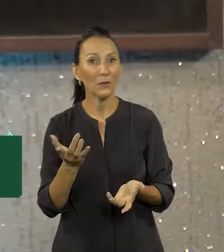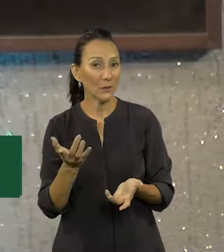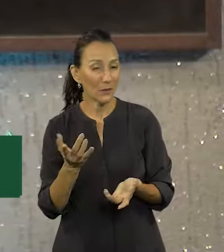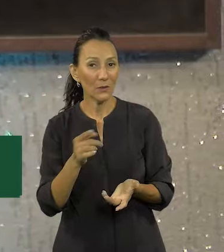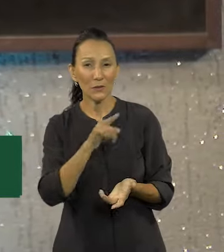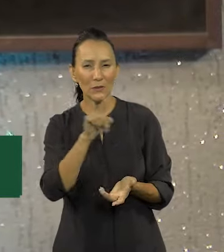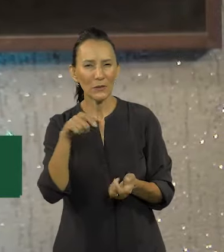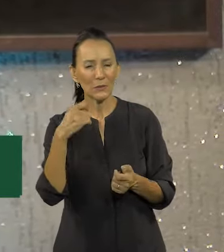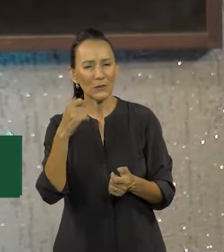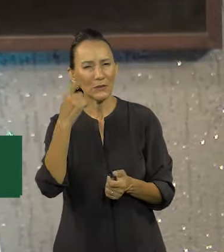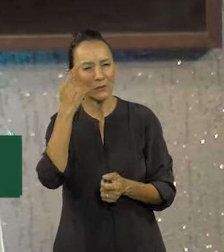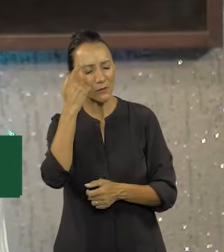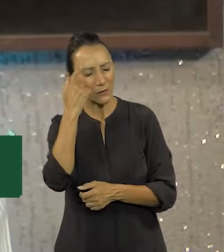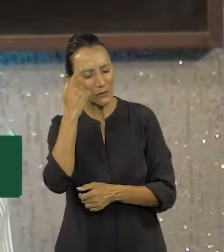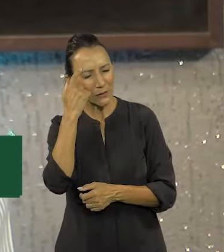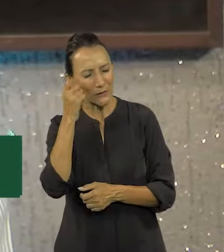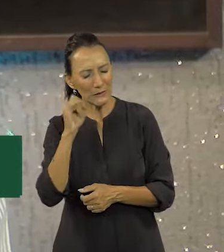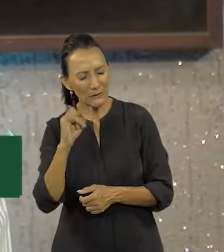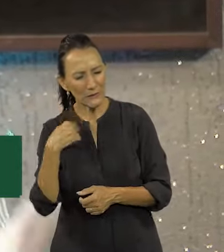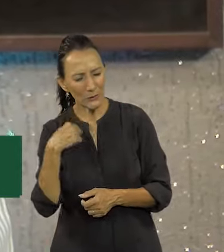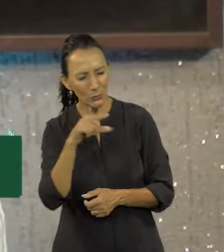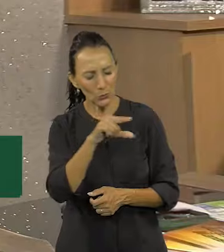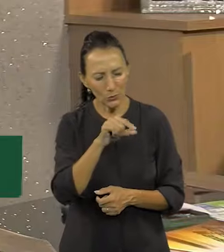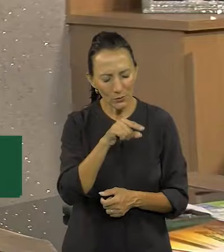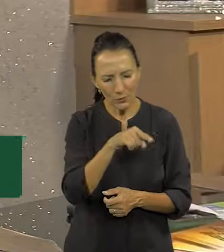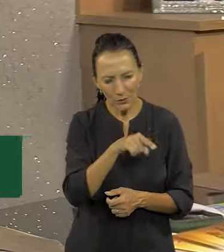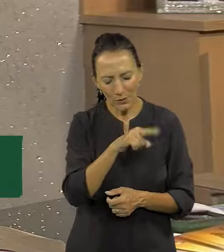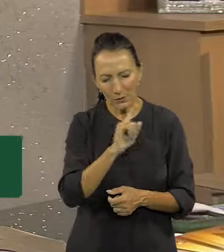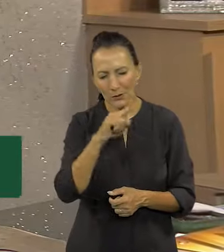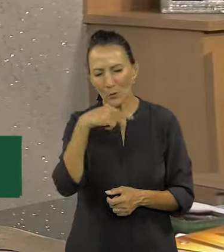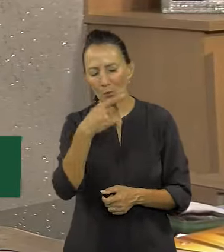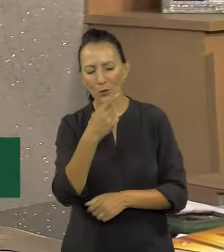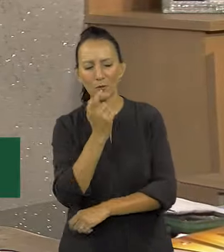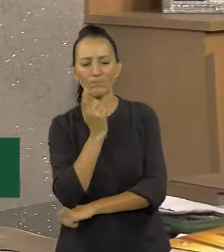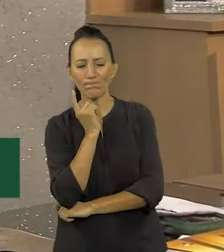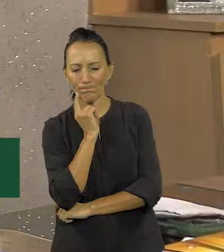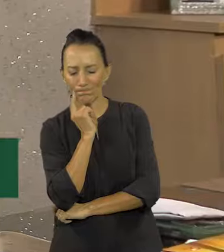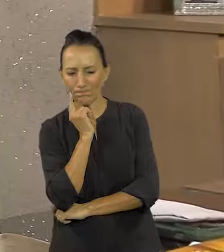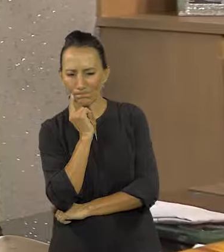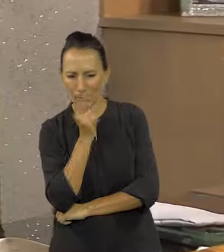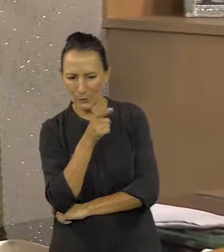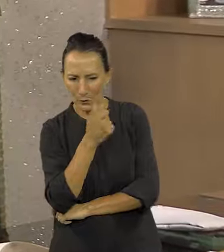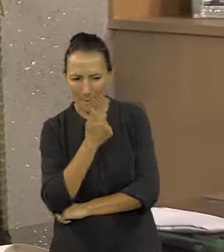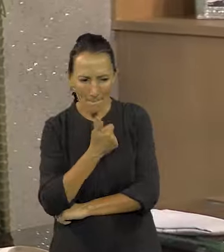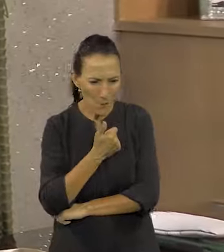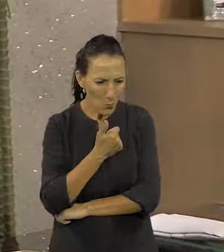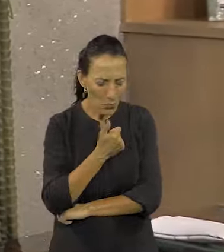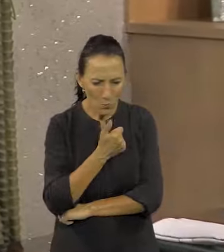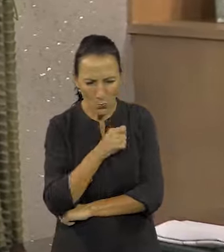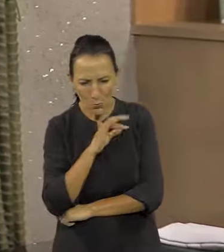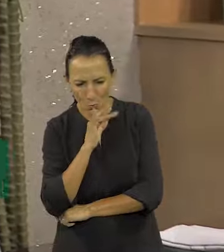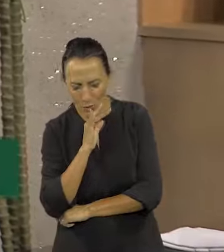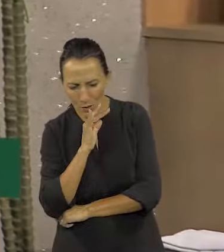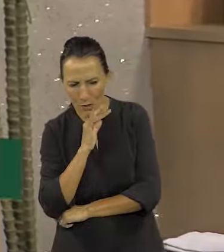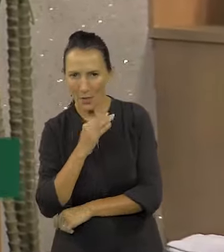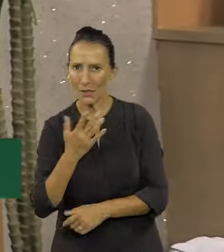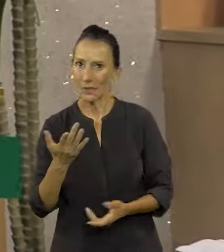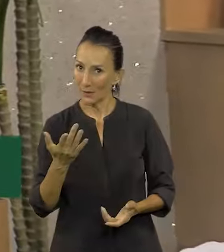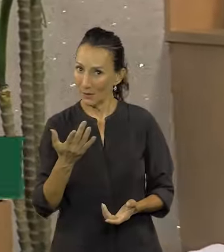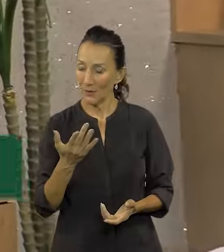pode acontecer conforme resultado tanto positivo mas principalmente